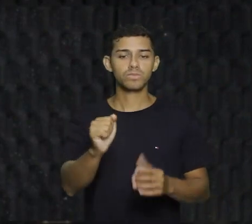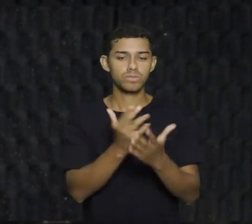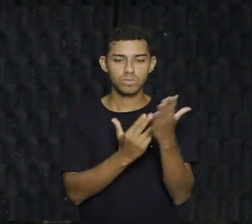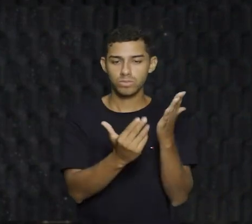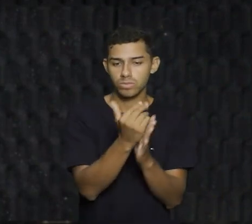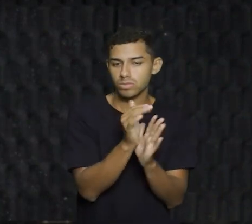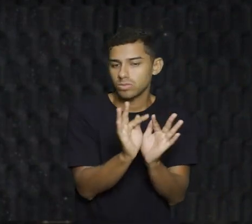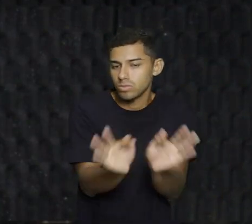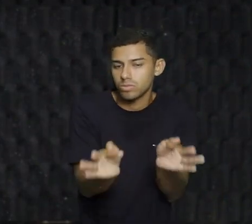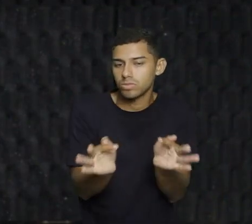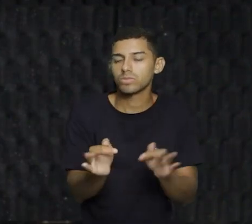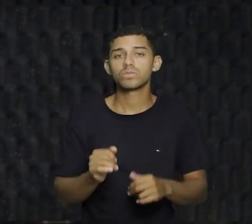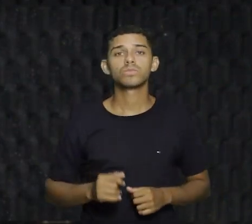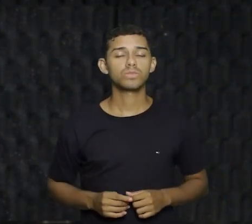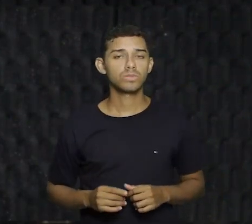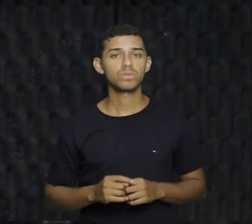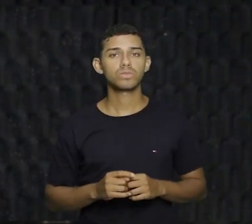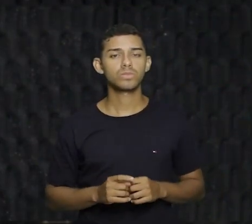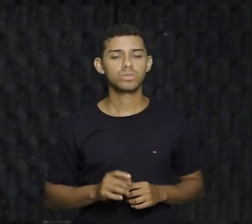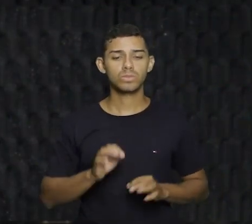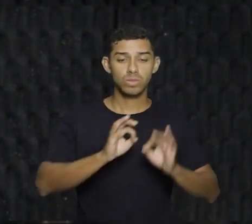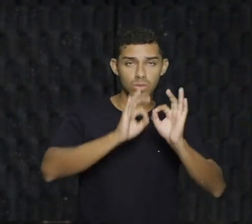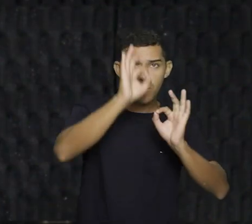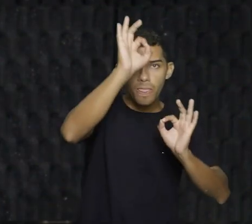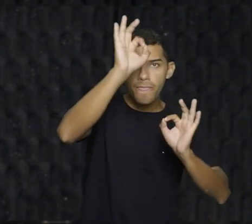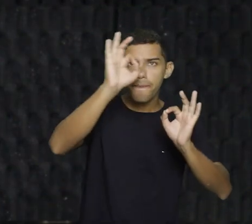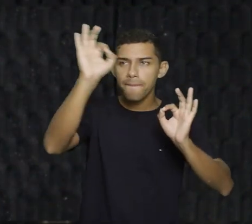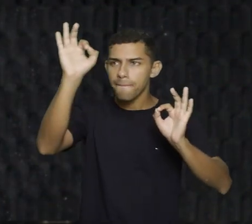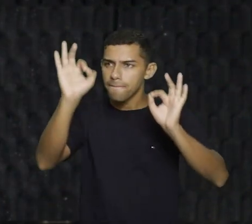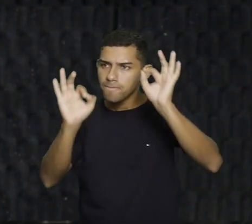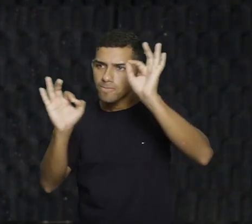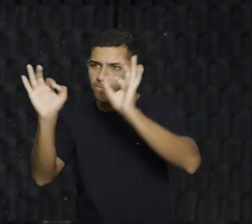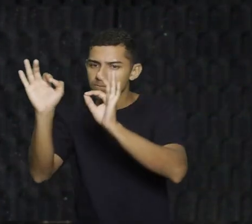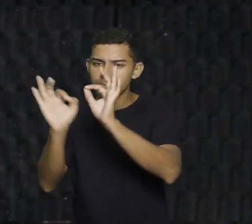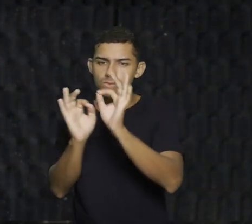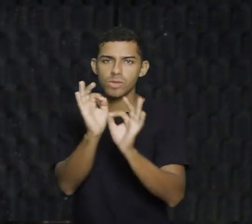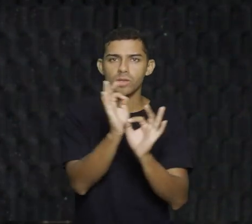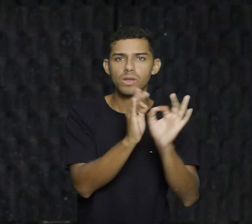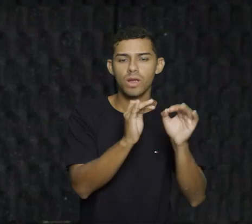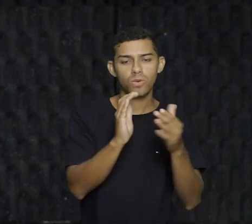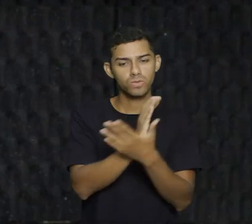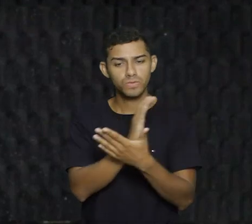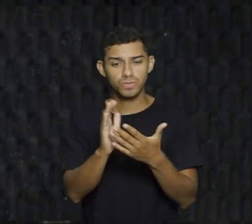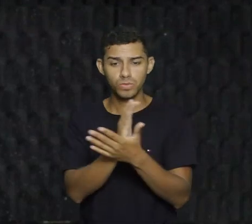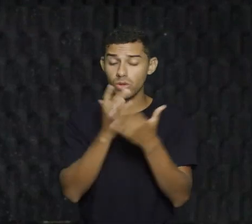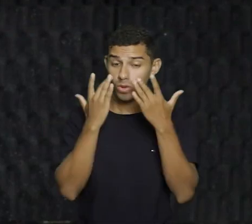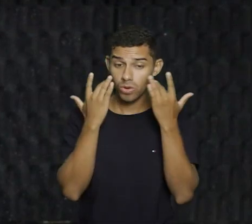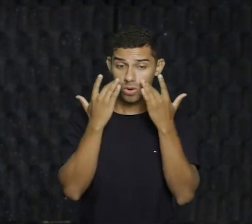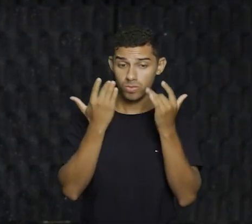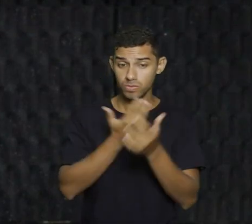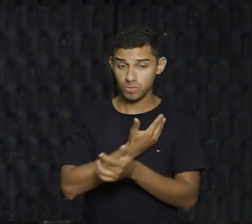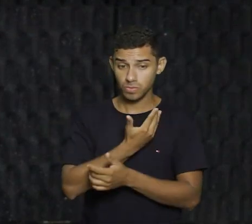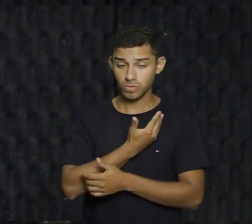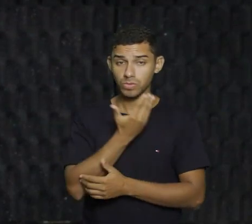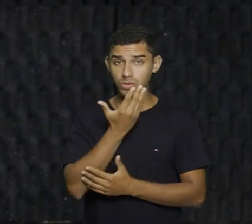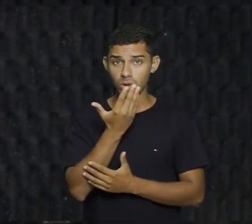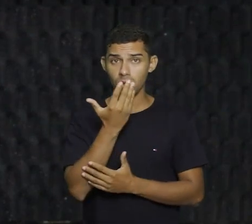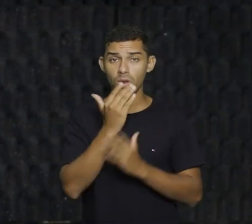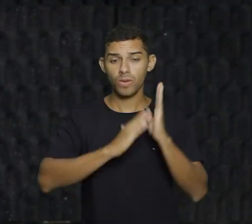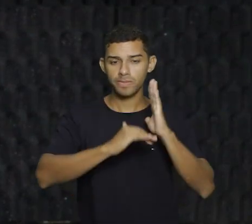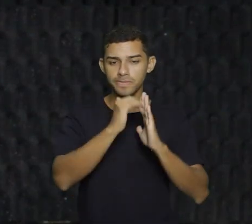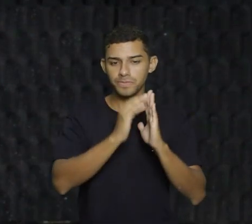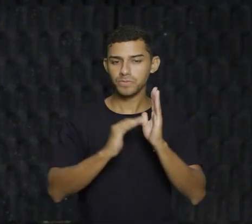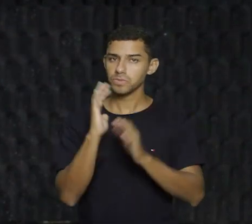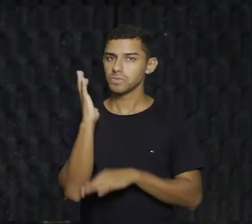os alunos, esquematizem geometricamente sua obra. Alguns artistas, inclusive amigos meus que são artistas